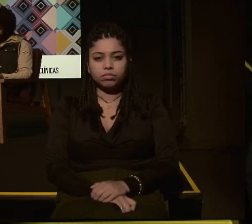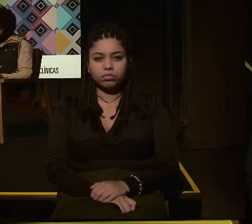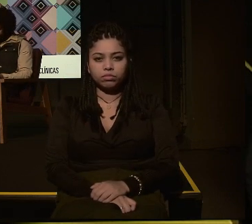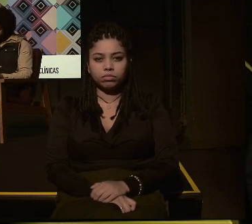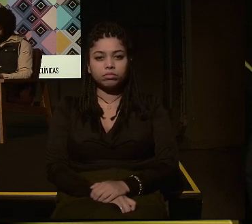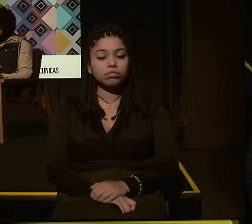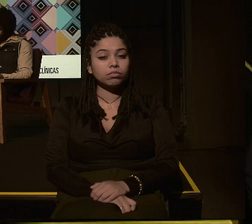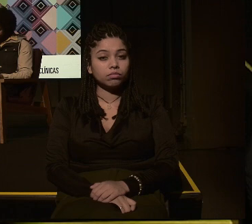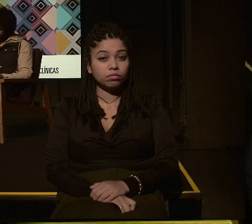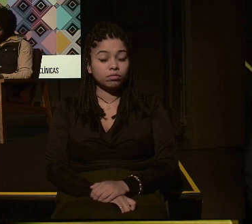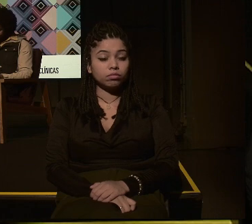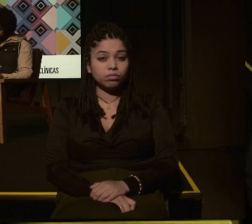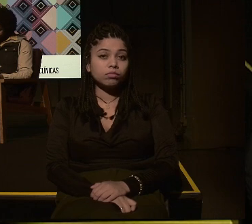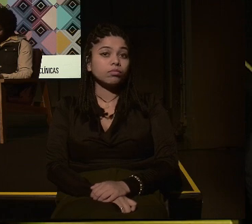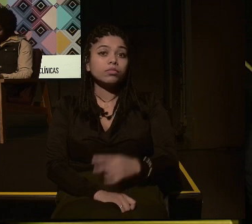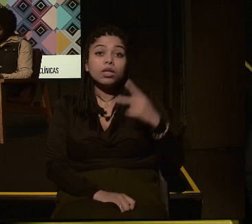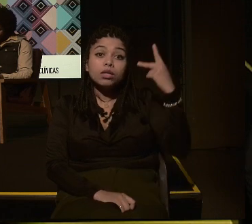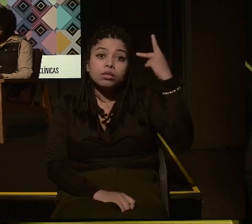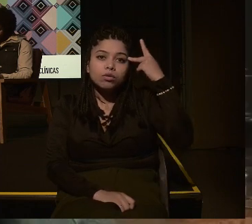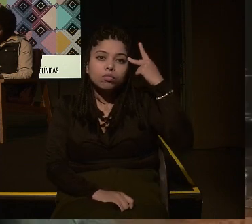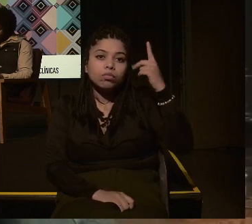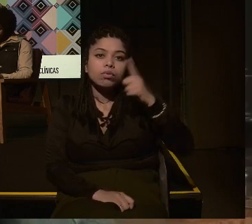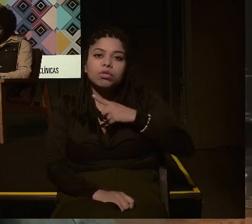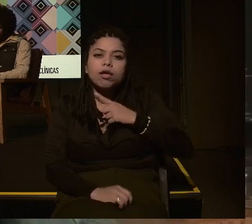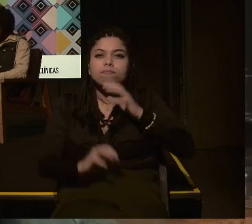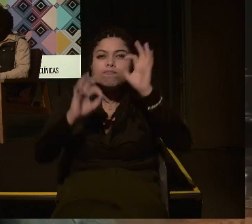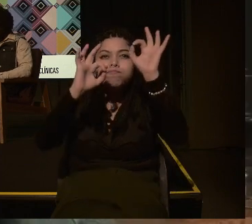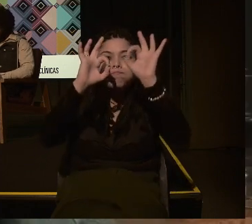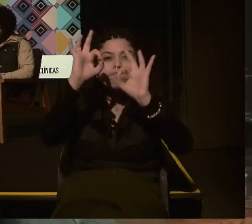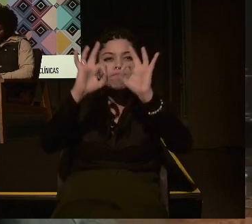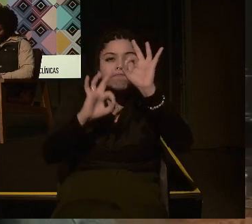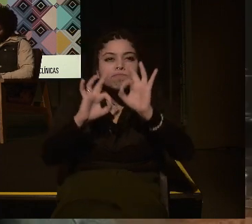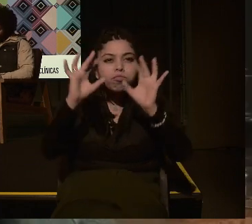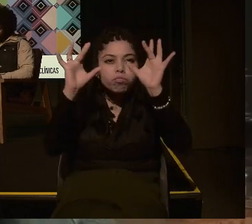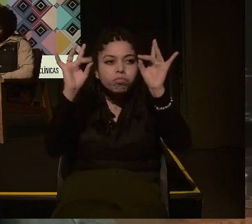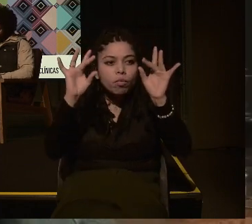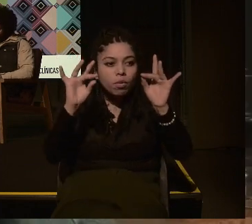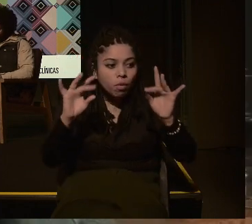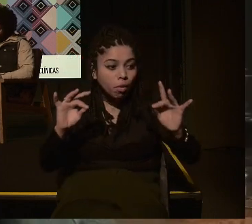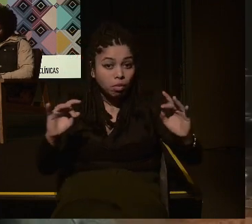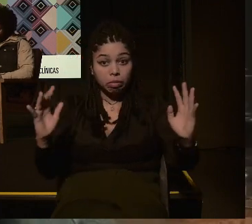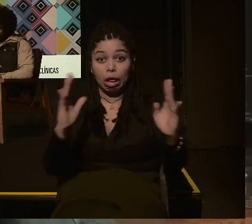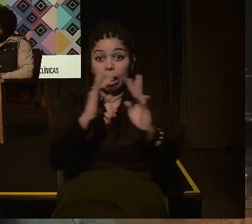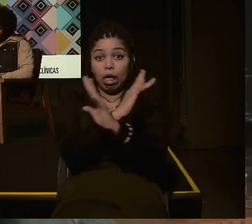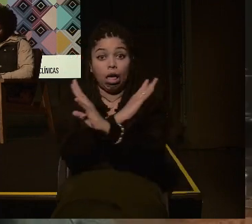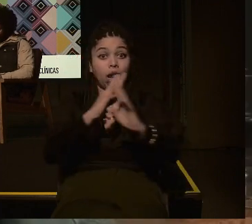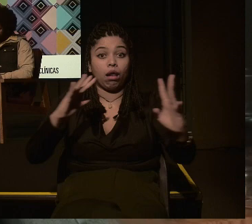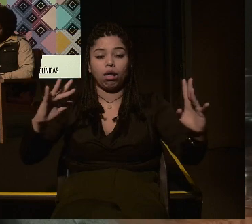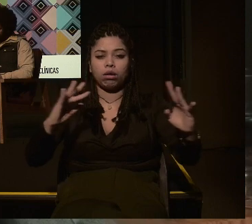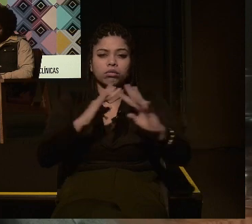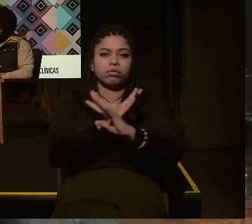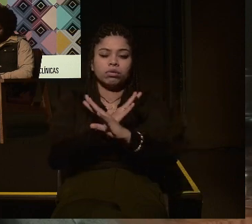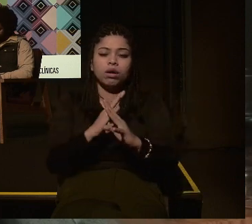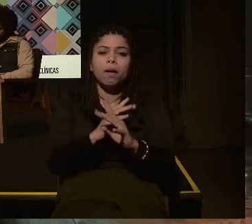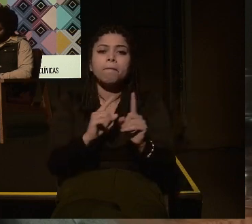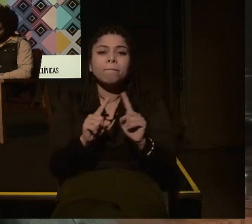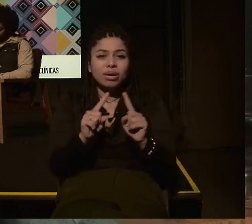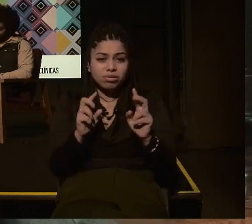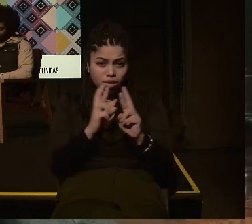que insiste num certo planejamento, ela promove uma não